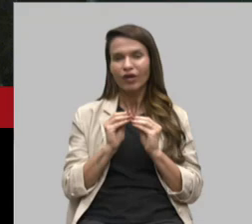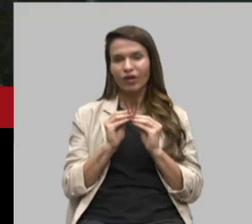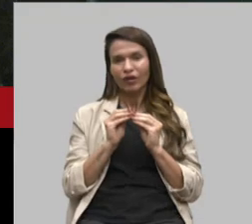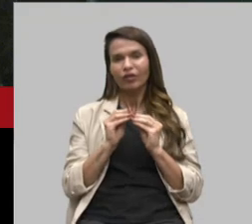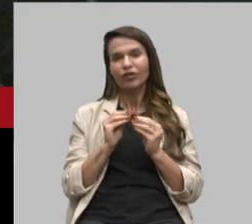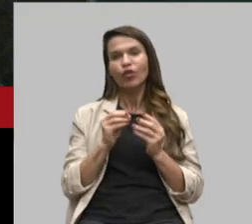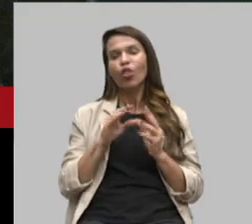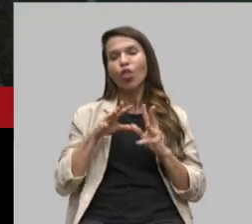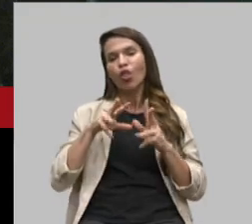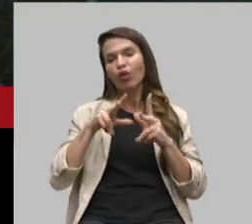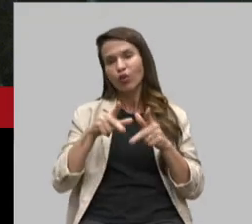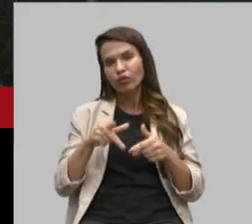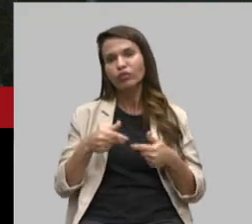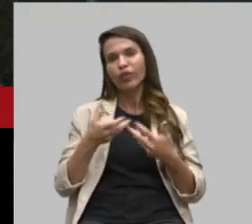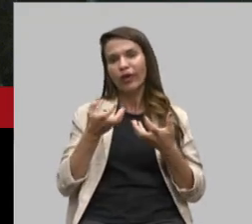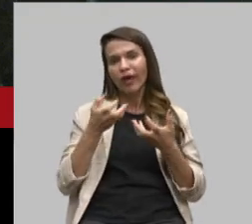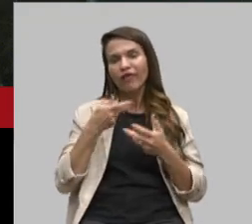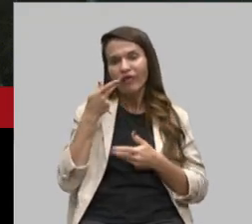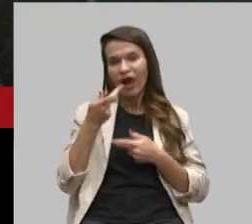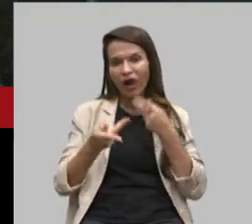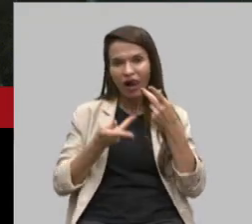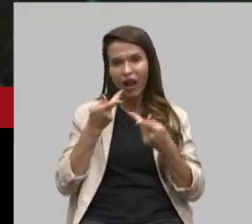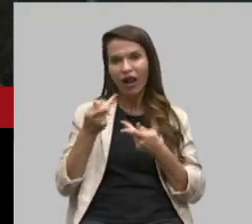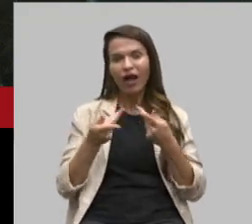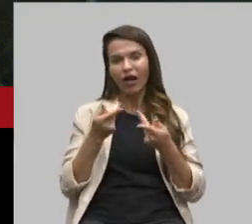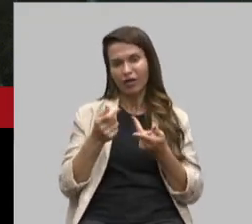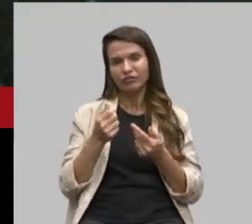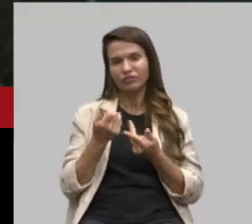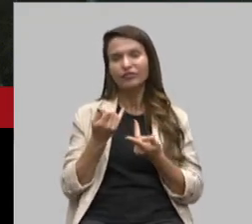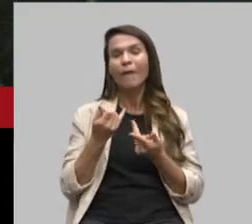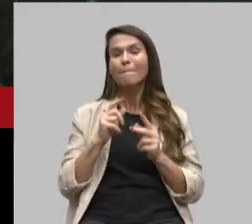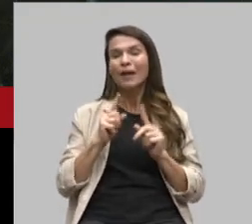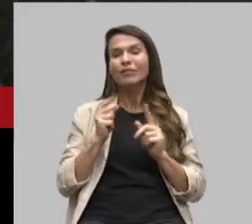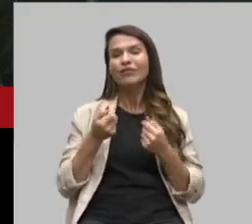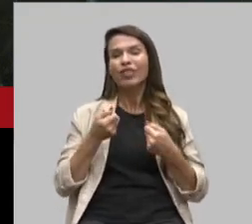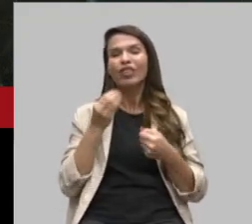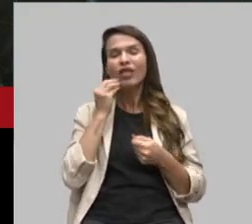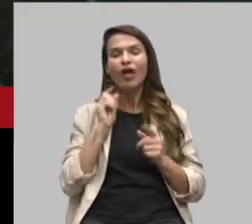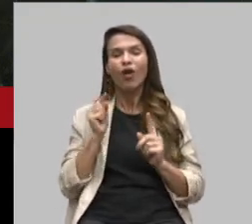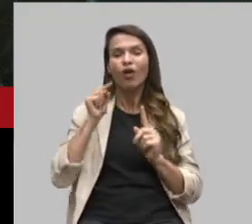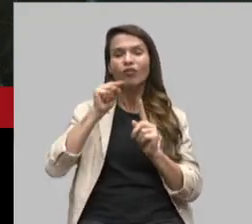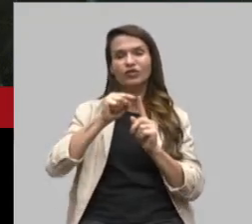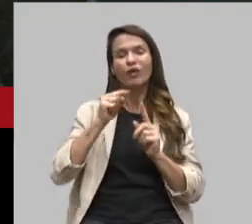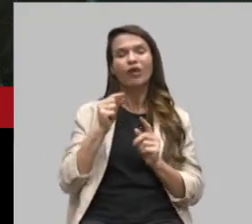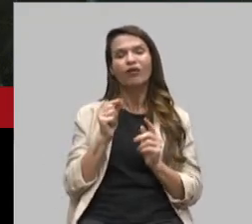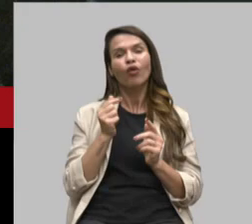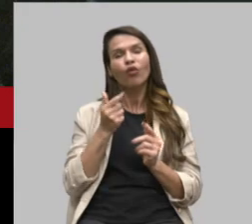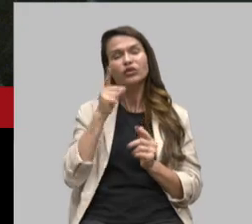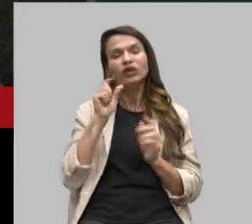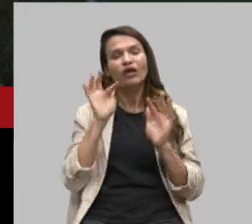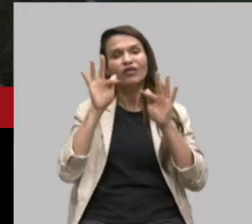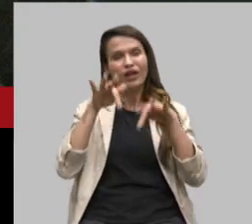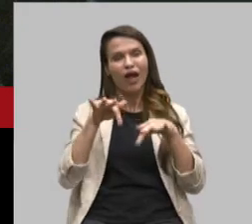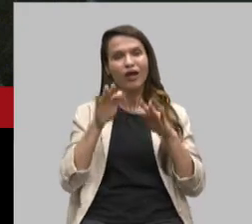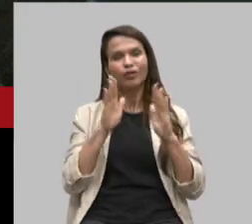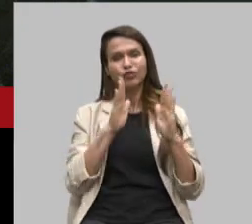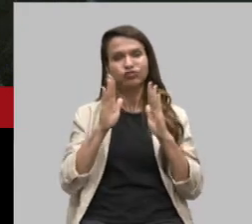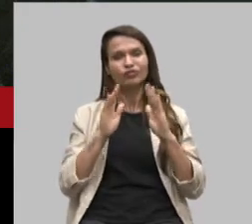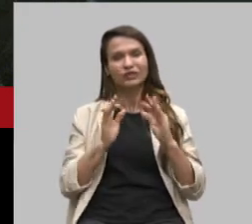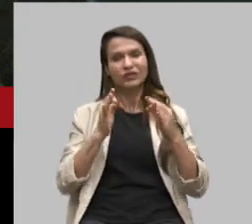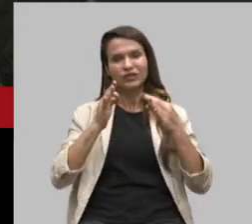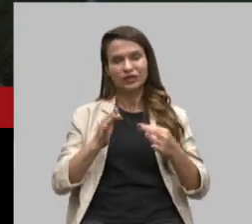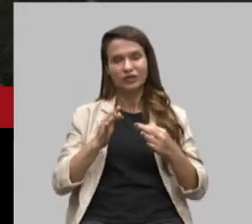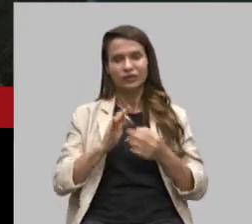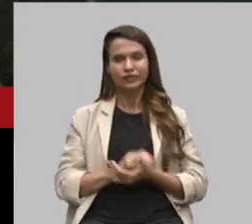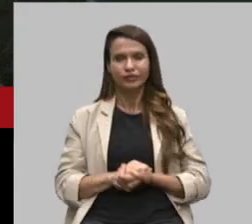expor o que pensa mas por favor sejam mais objetivos pra gente conseguir terminar isso em um tempo propício bom eh